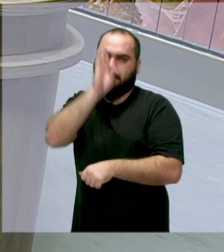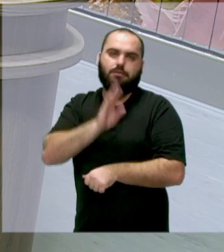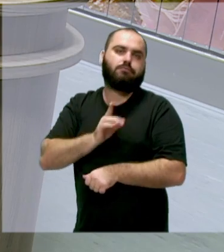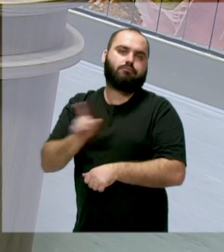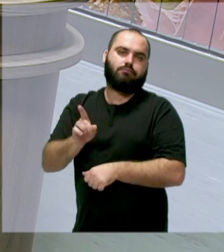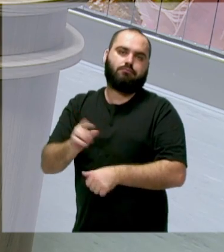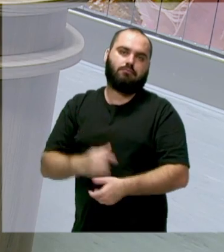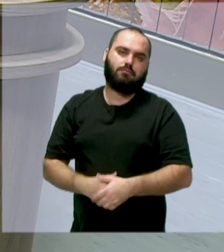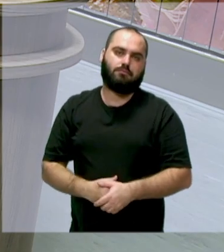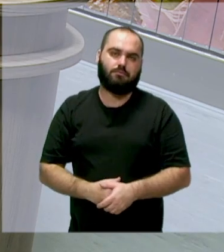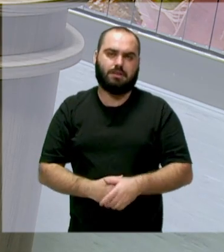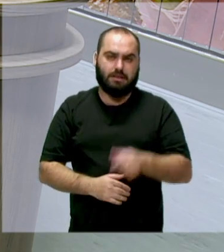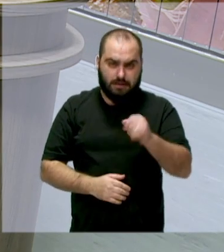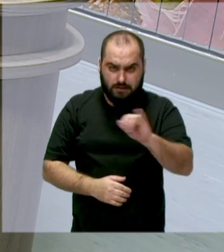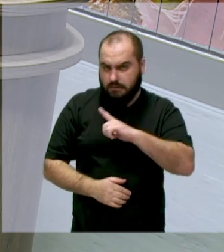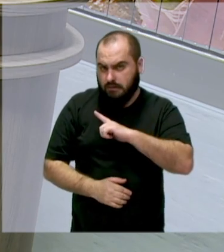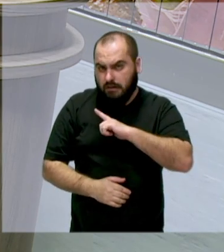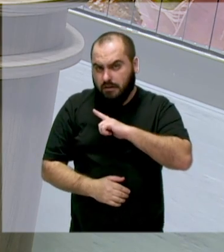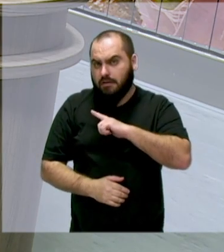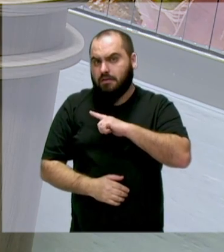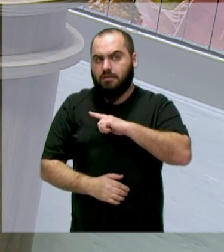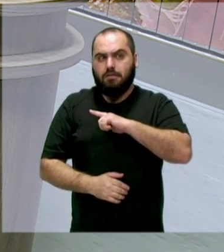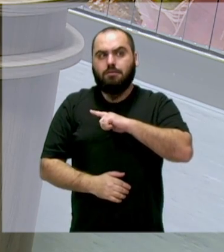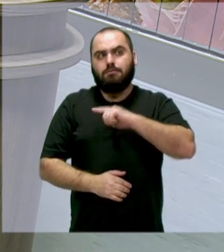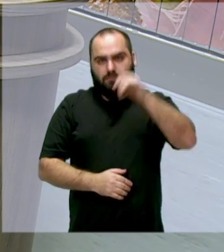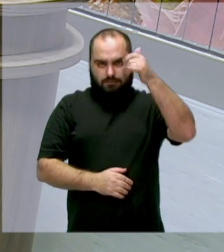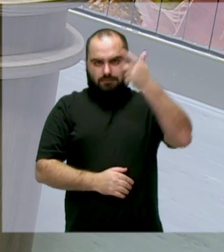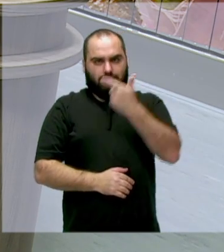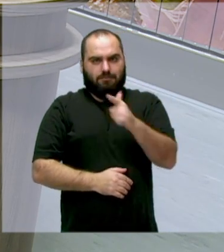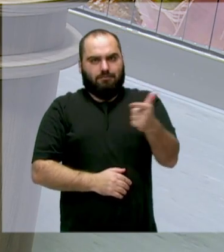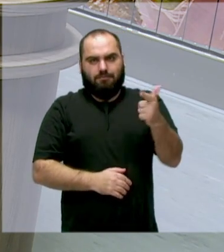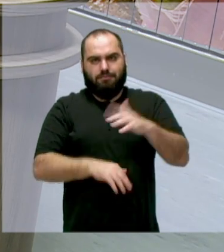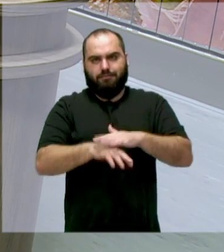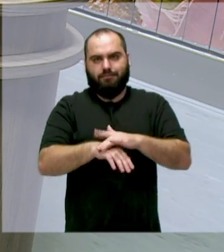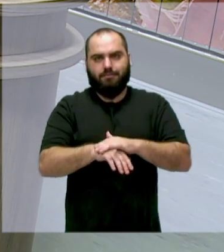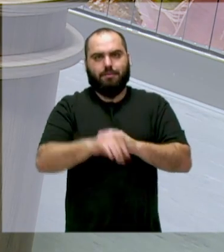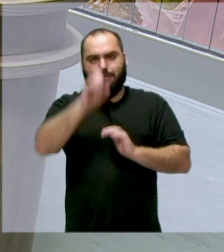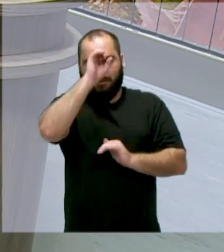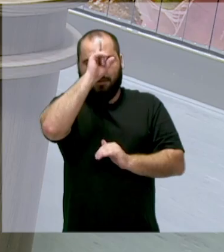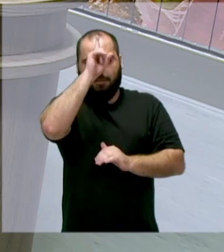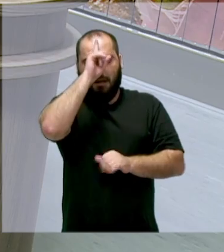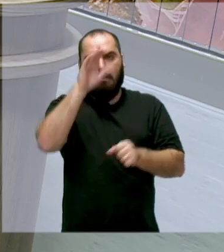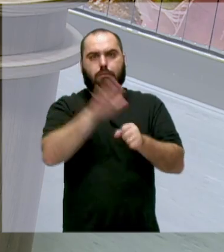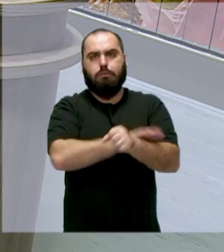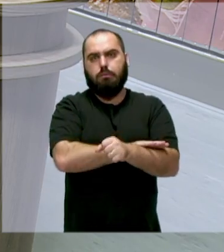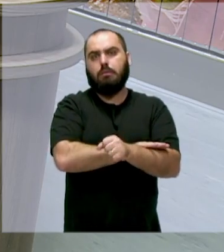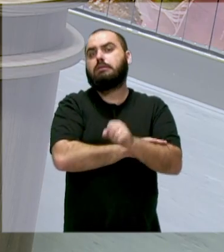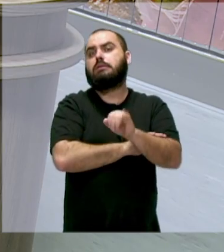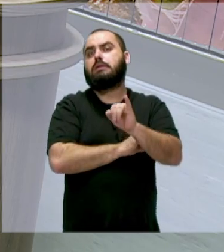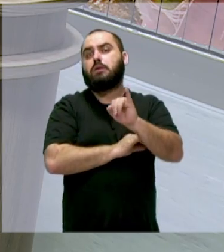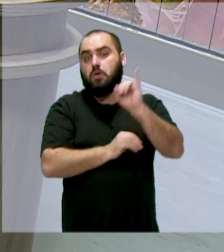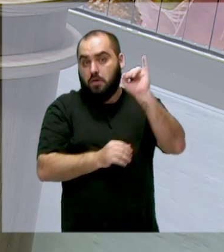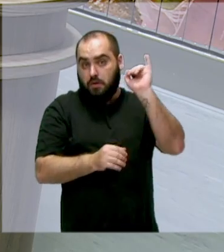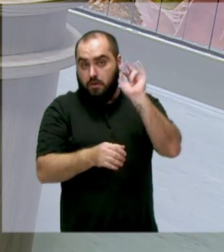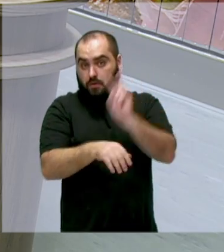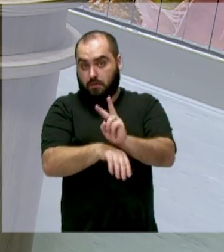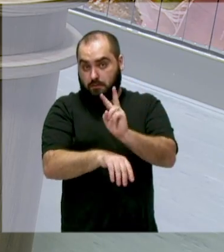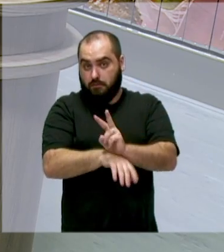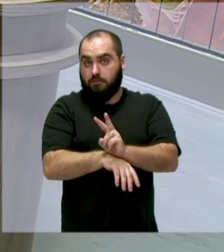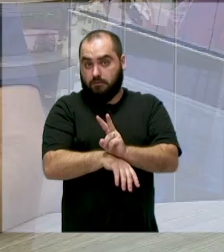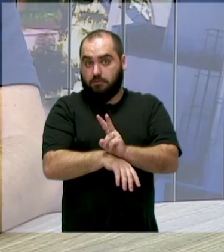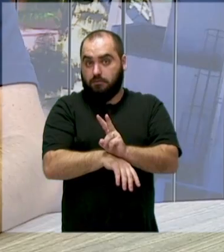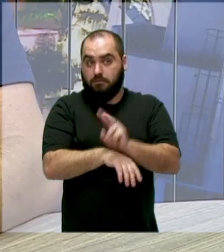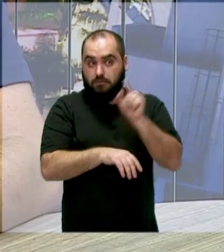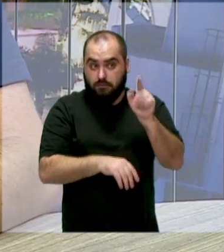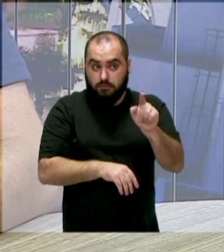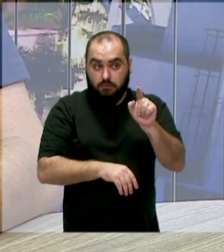estaríamos com problema de qualquer tipo de doença, hospitais cheios, porque se você faz uma prevenção, até um exame de prevenção você